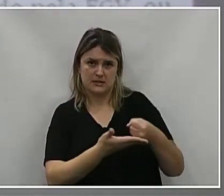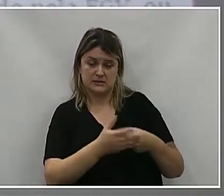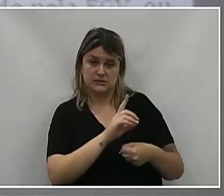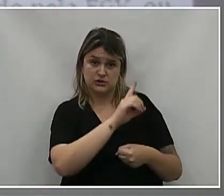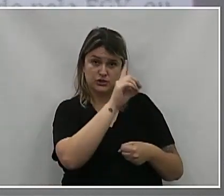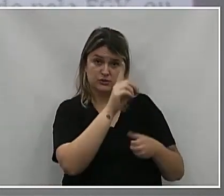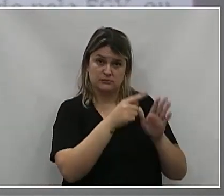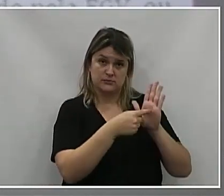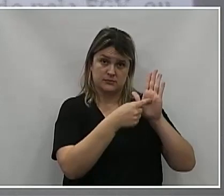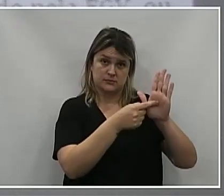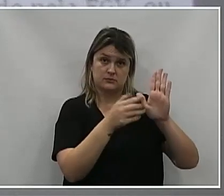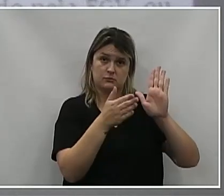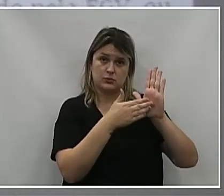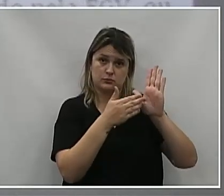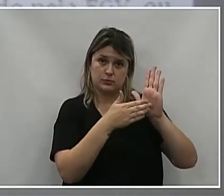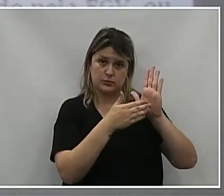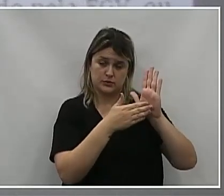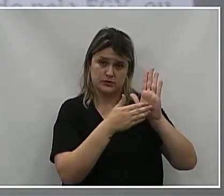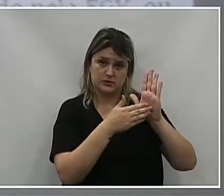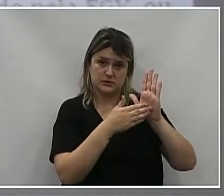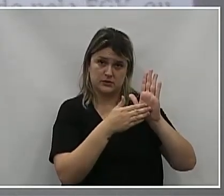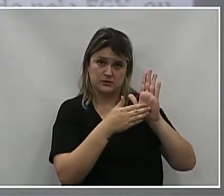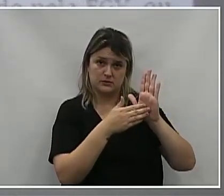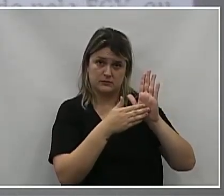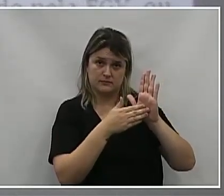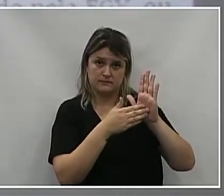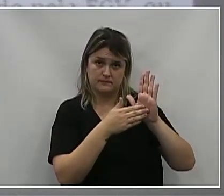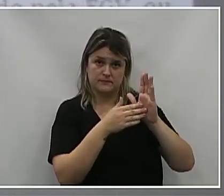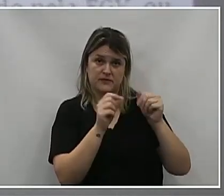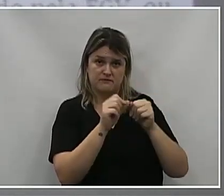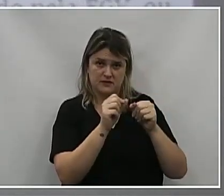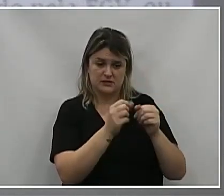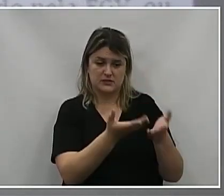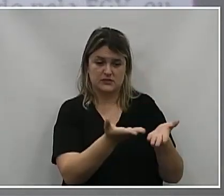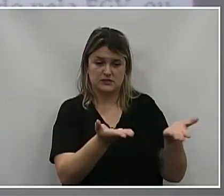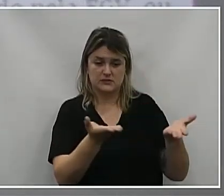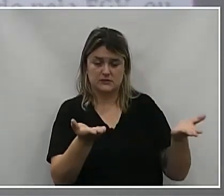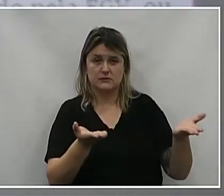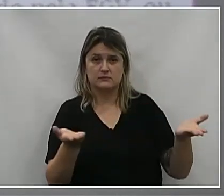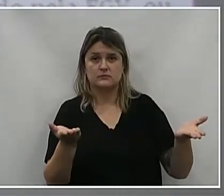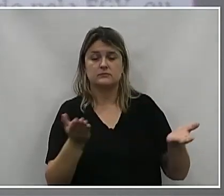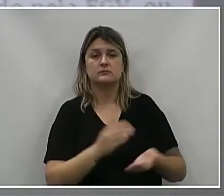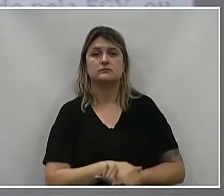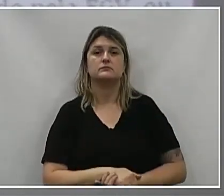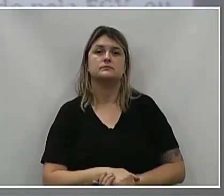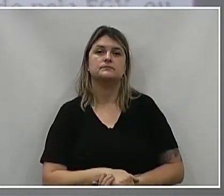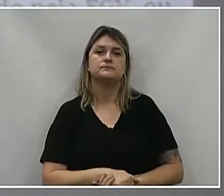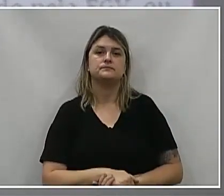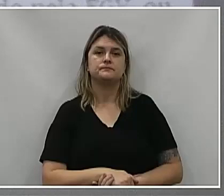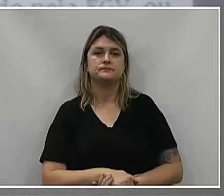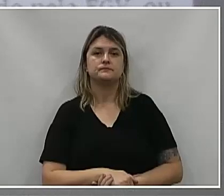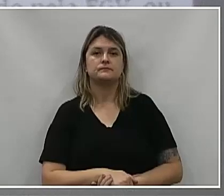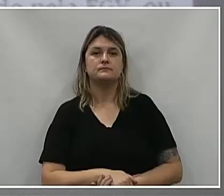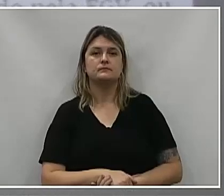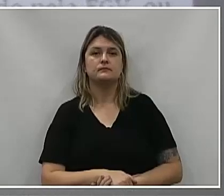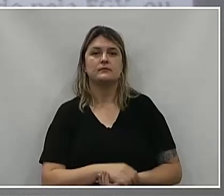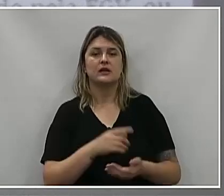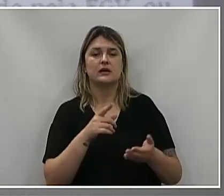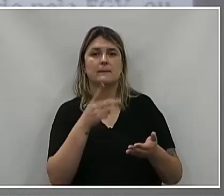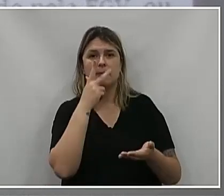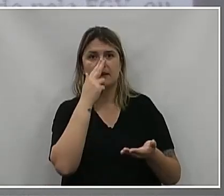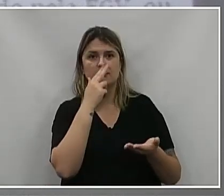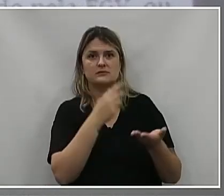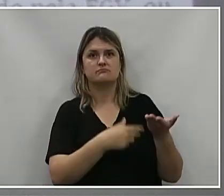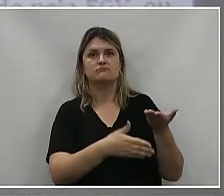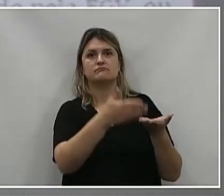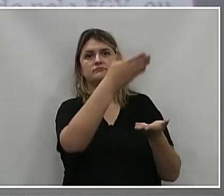de apresentação da proposta comercial no âmbito da licitação que originou o presente contrato. Ou seja, ele